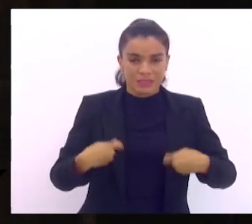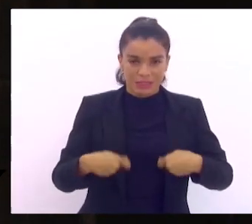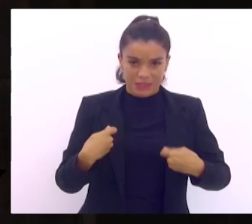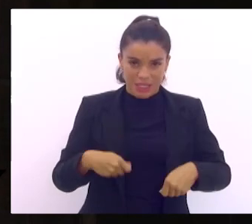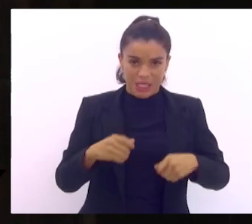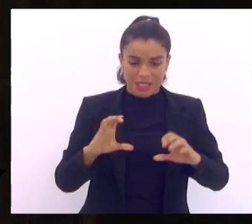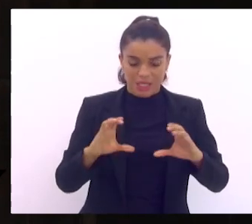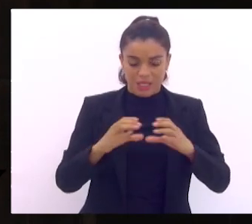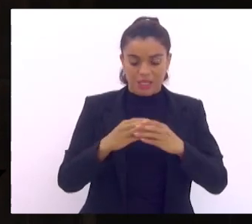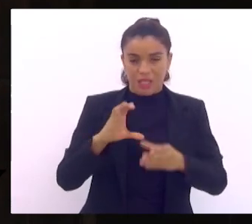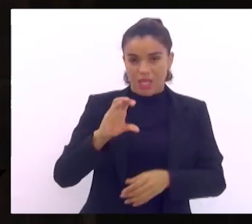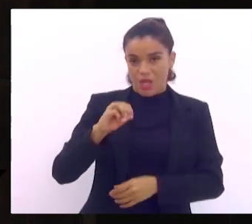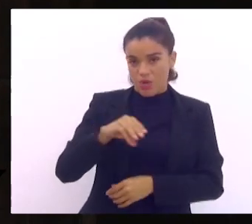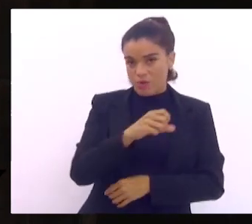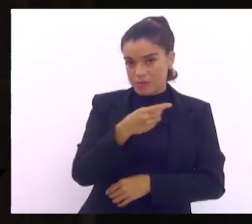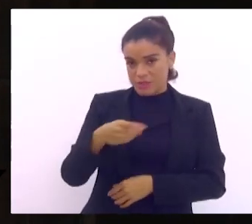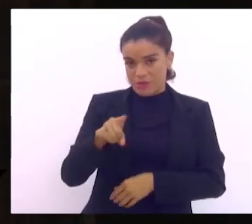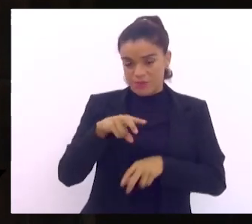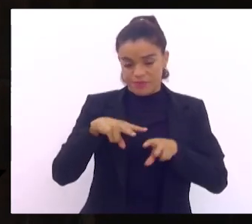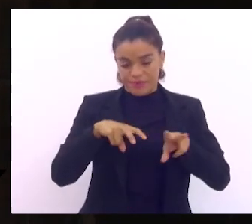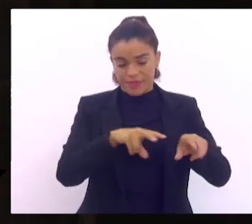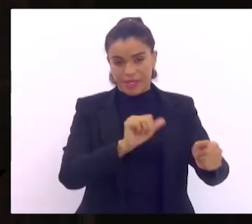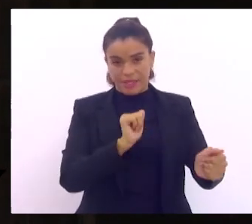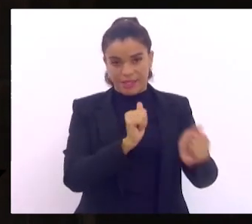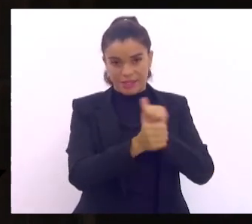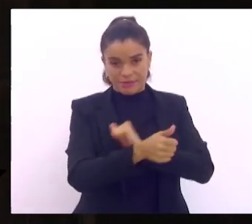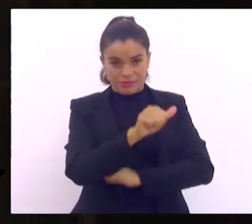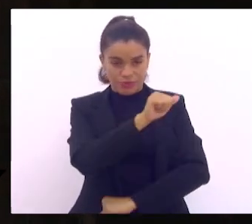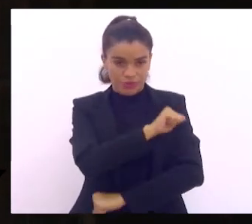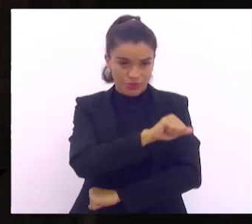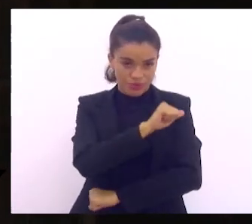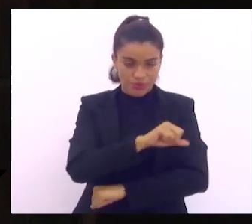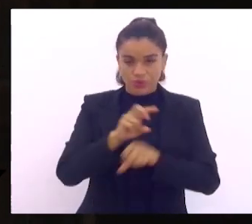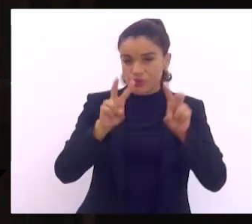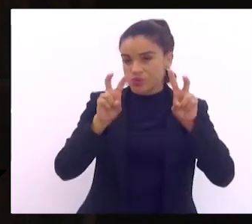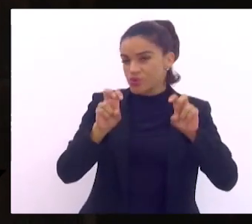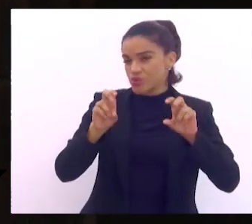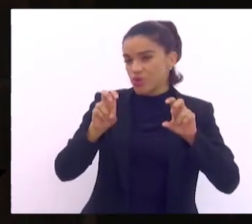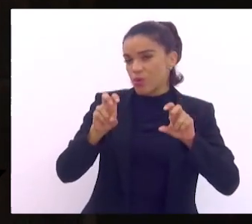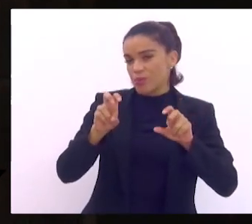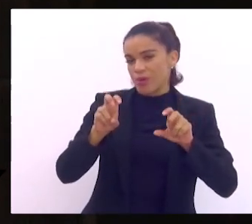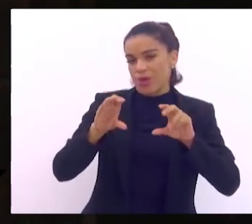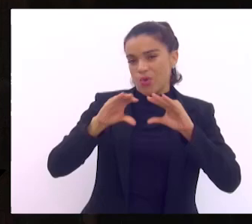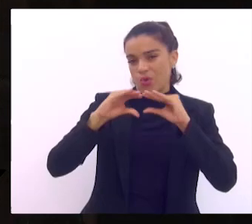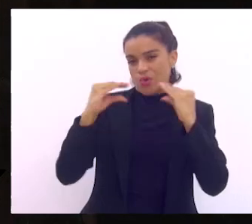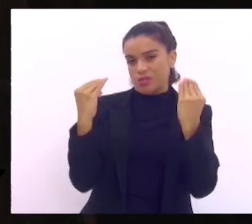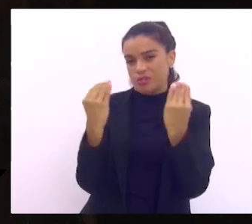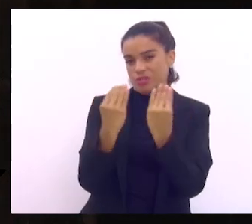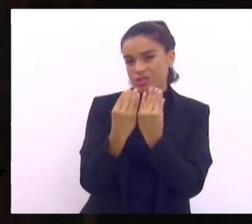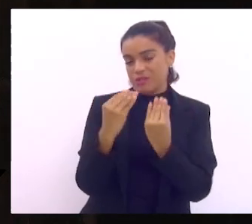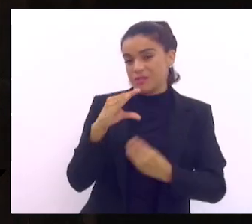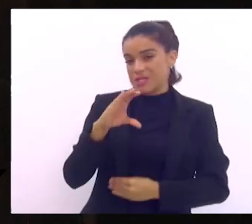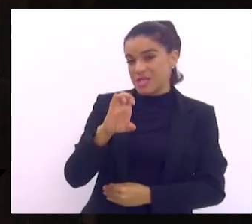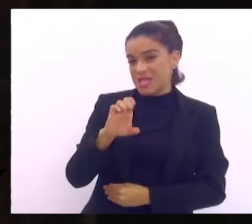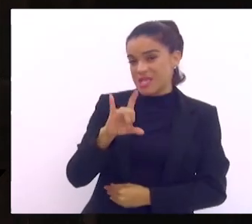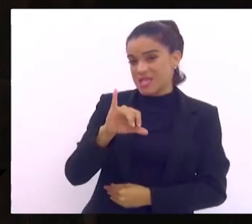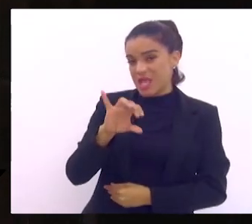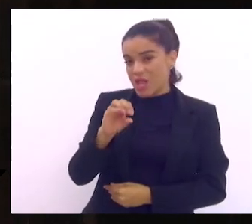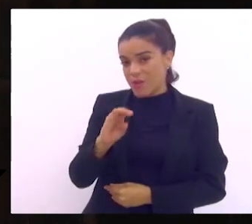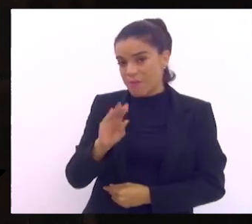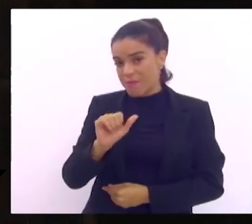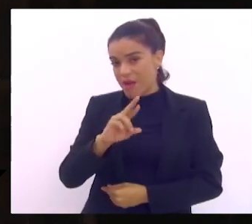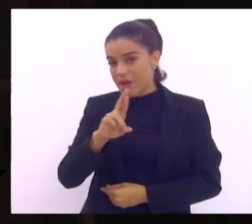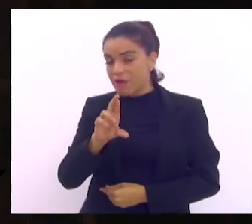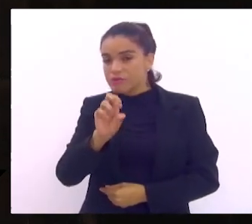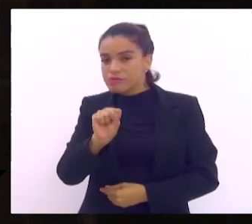da Comunidade do Atletismo do Rio de Janeiro com relação ao estádio Célio de Barro, ela está totalmente fundamentada